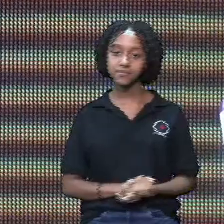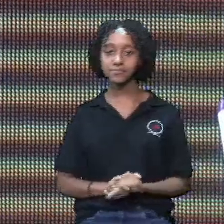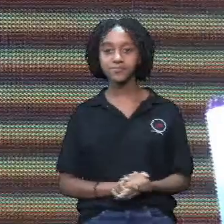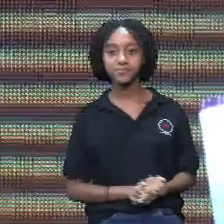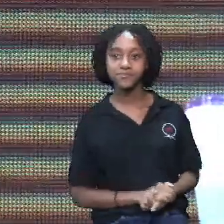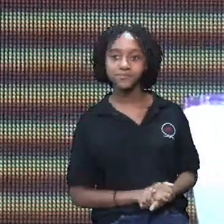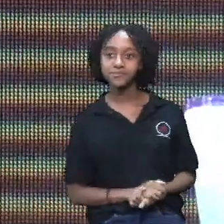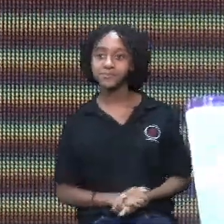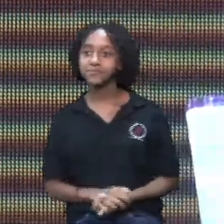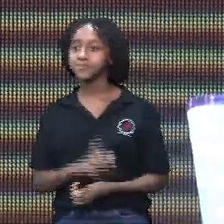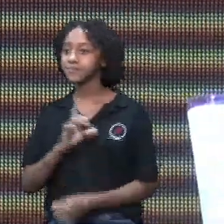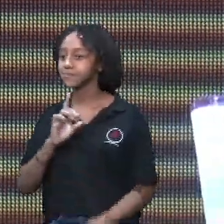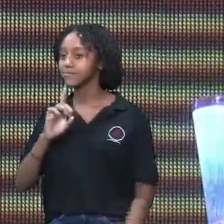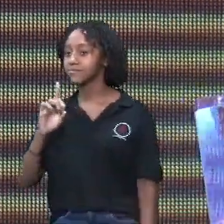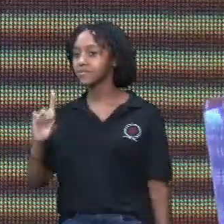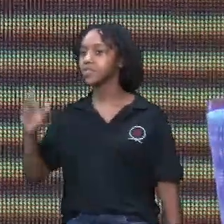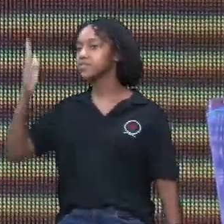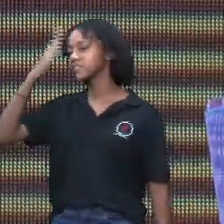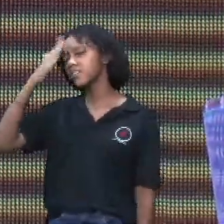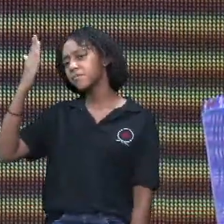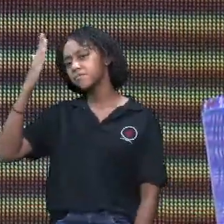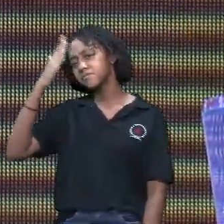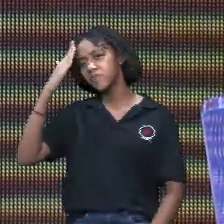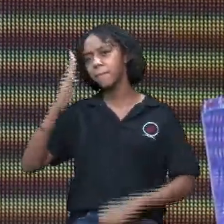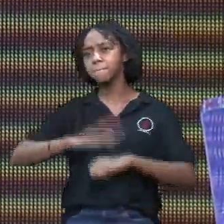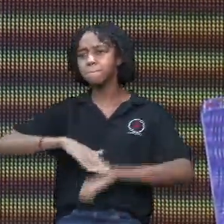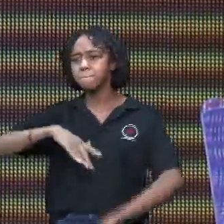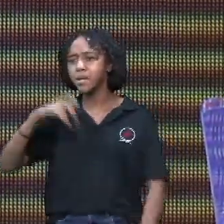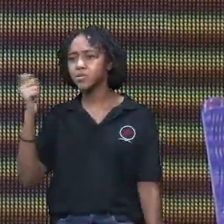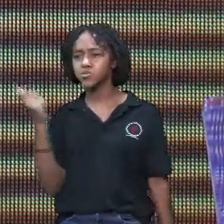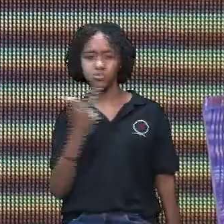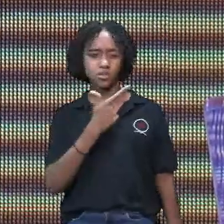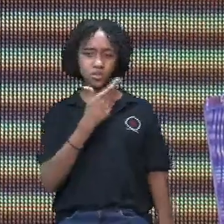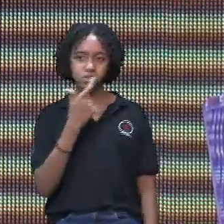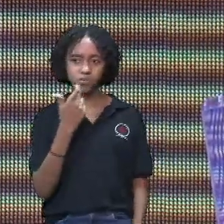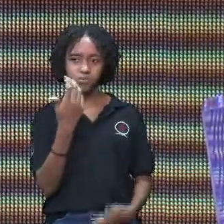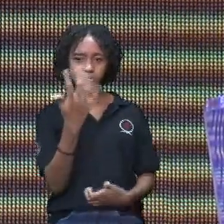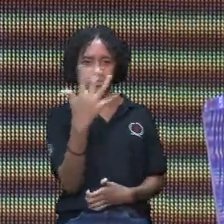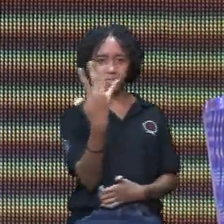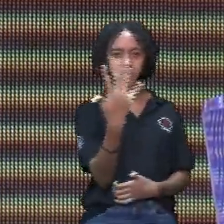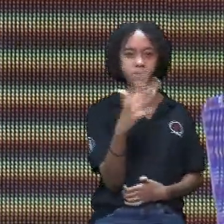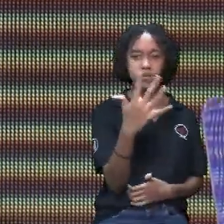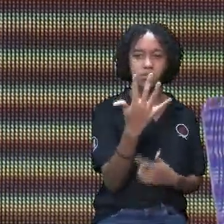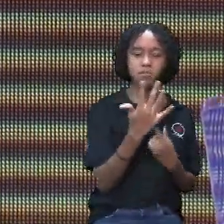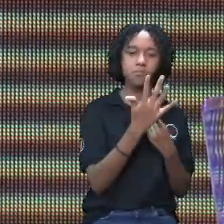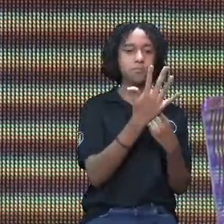Tu sabes mais. O espelho me